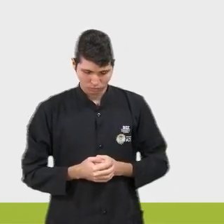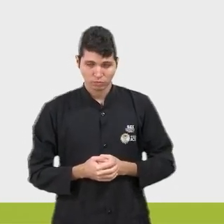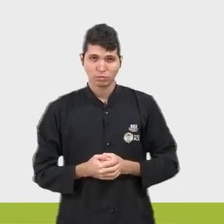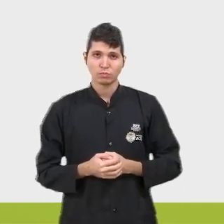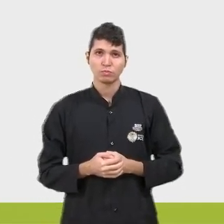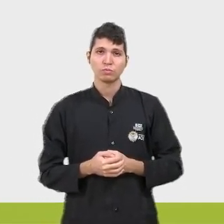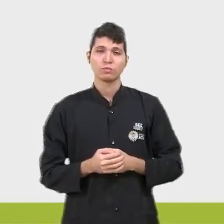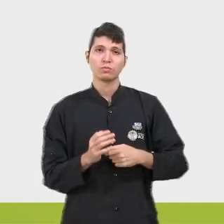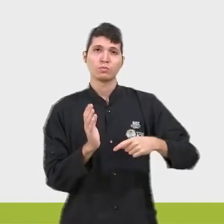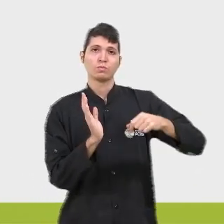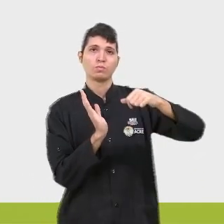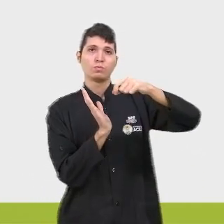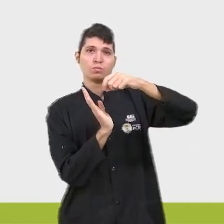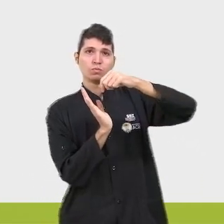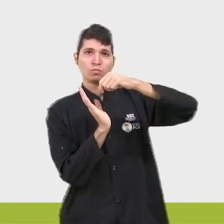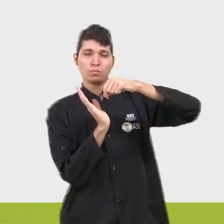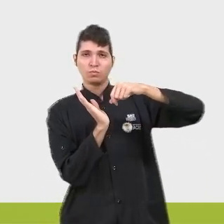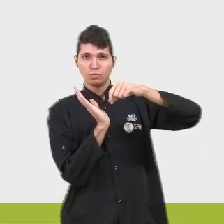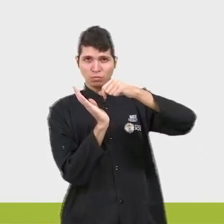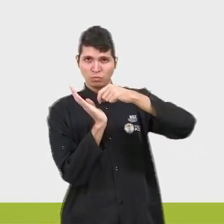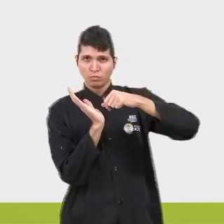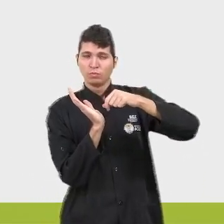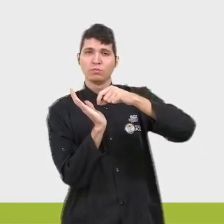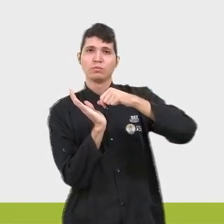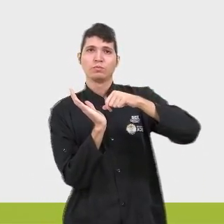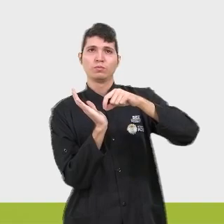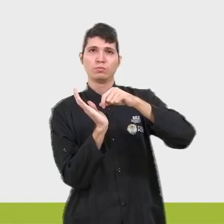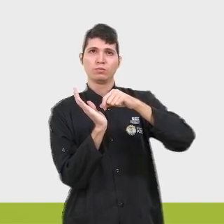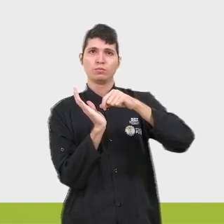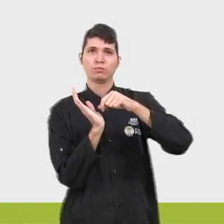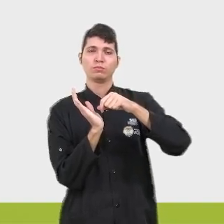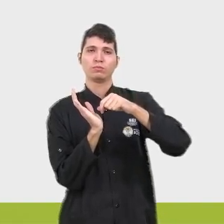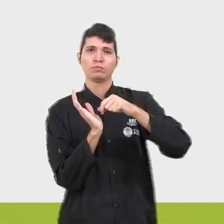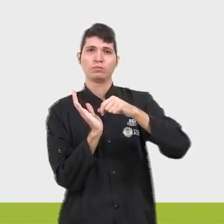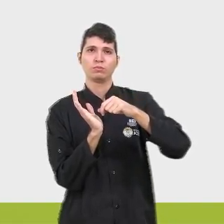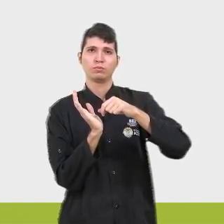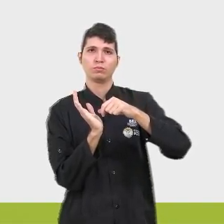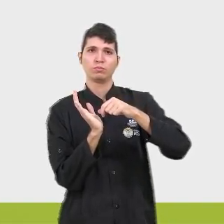pólen, ele chegou até o